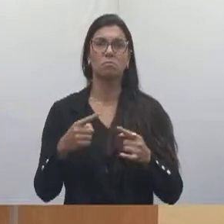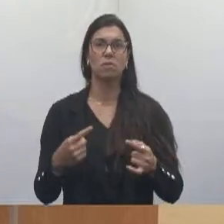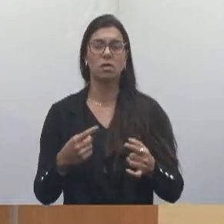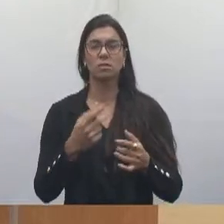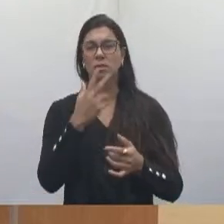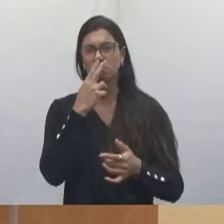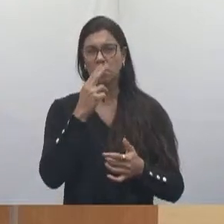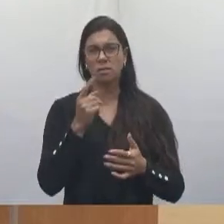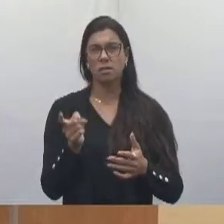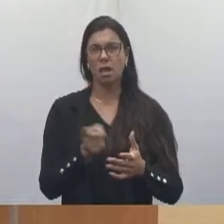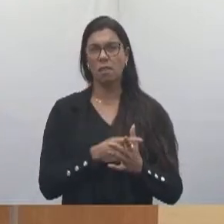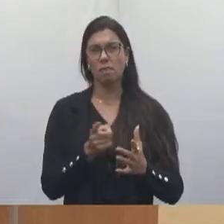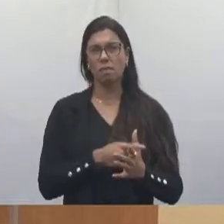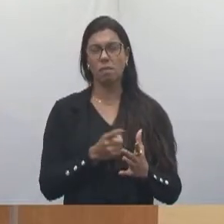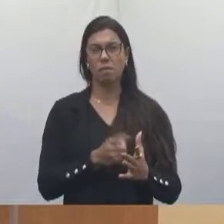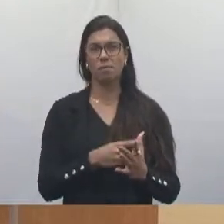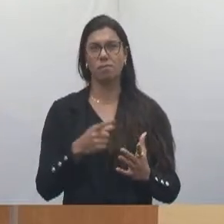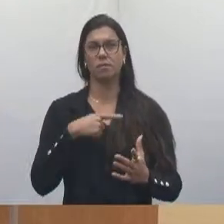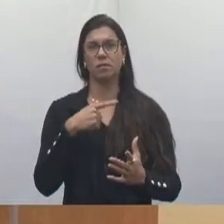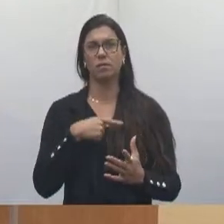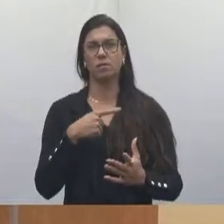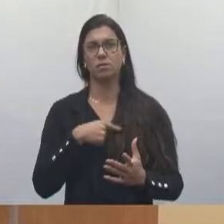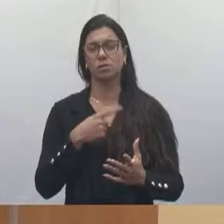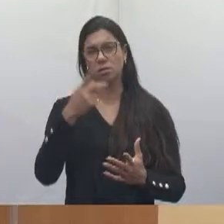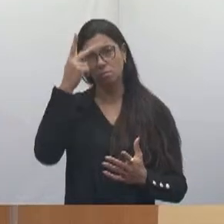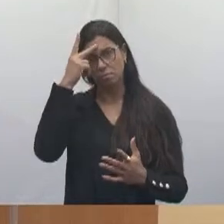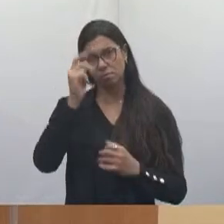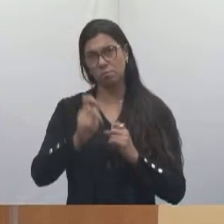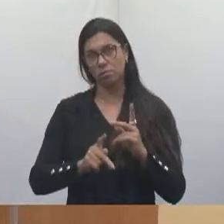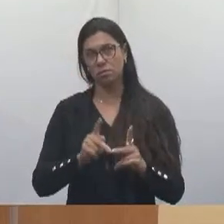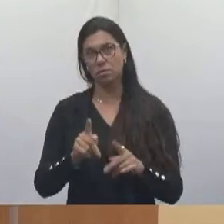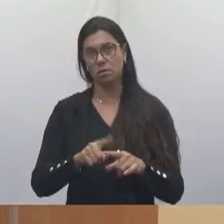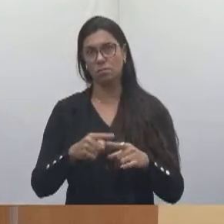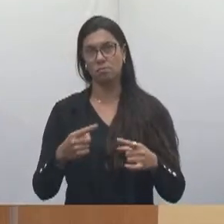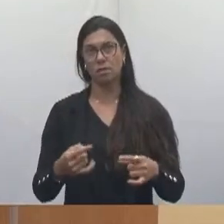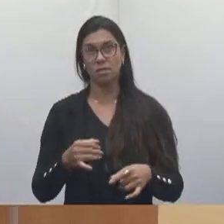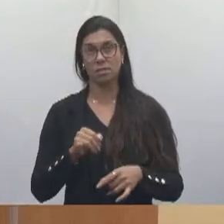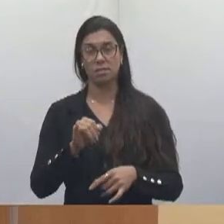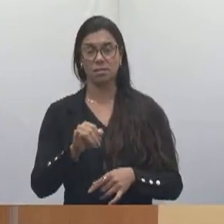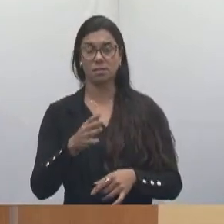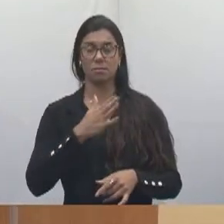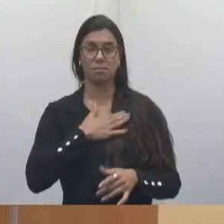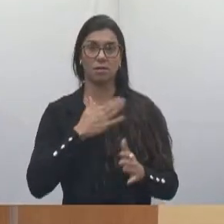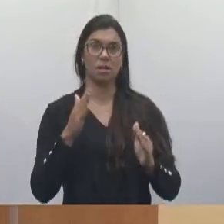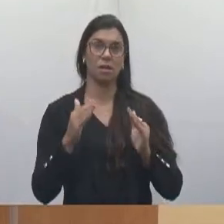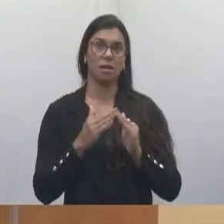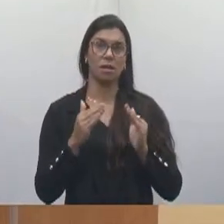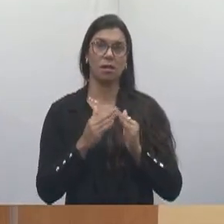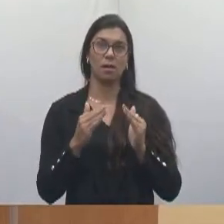Se eu tenho uma intimação, parece na minha casa, lá no Parque Minha Lua,